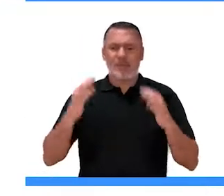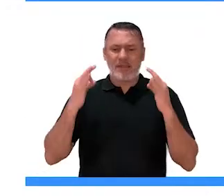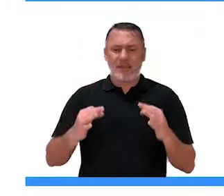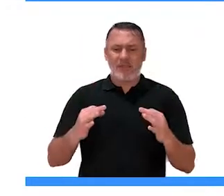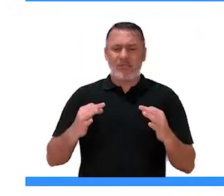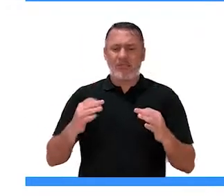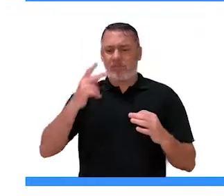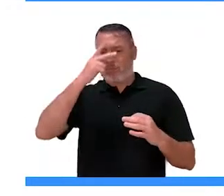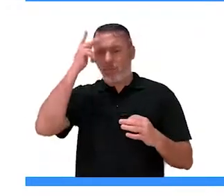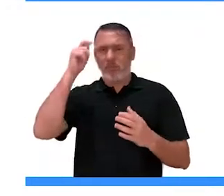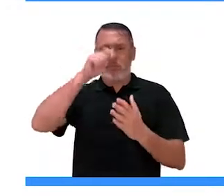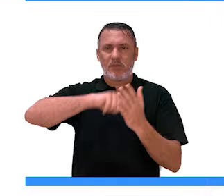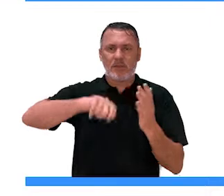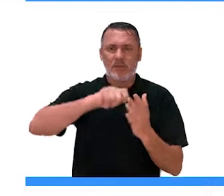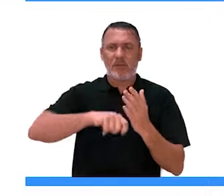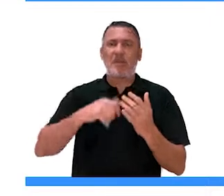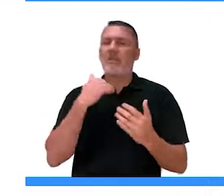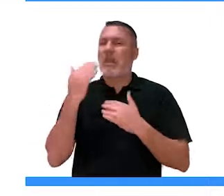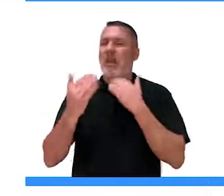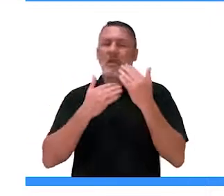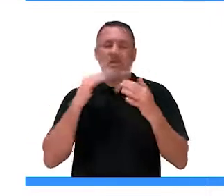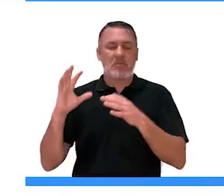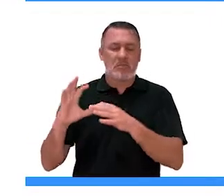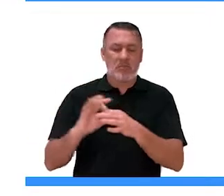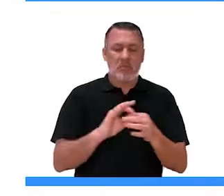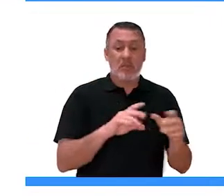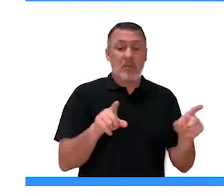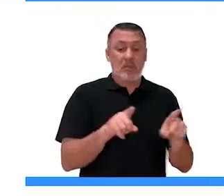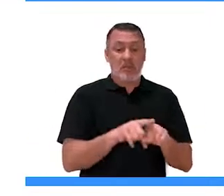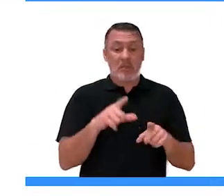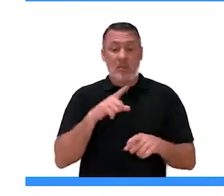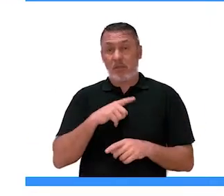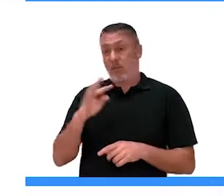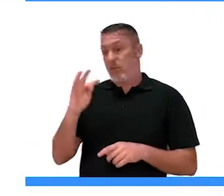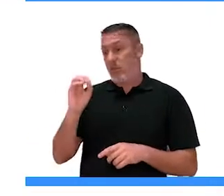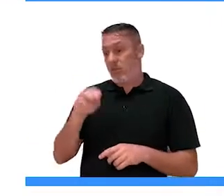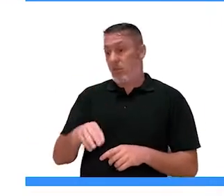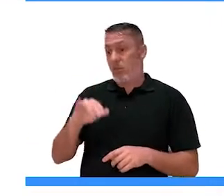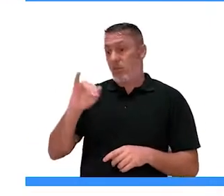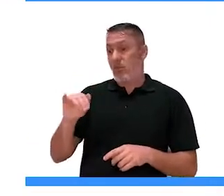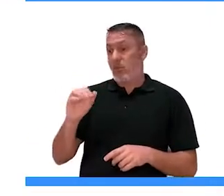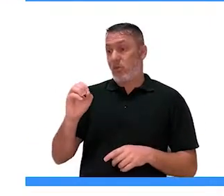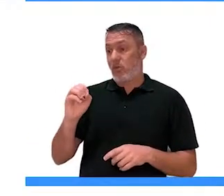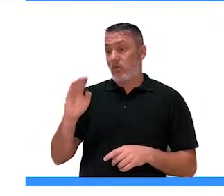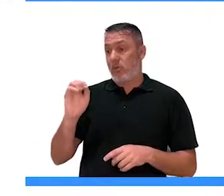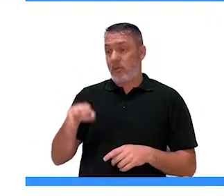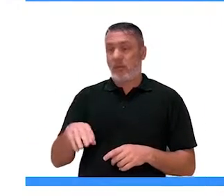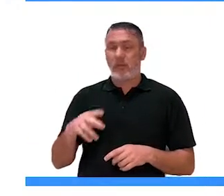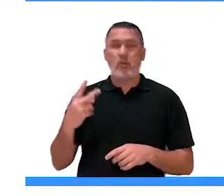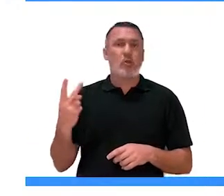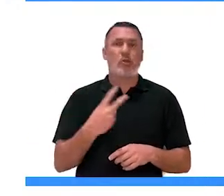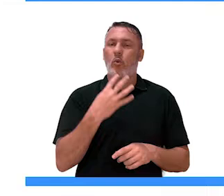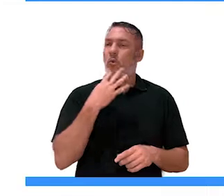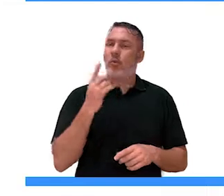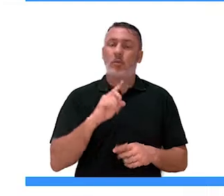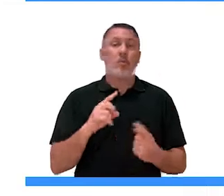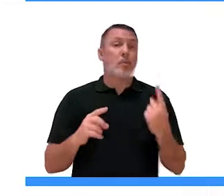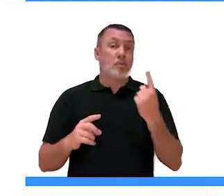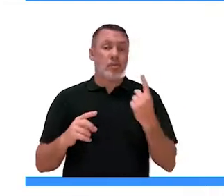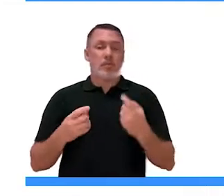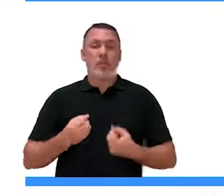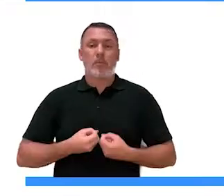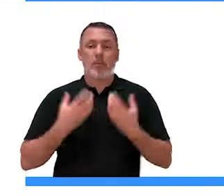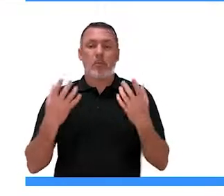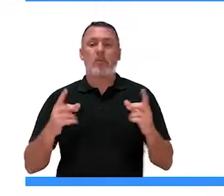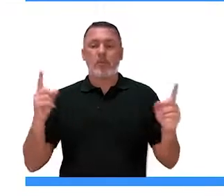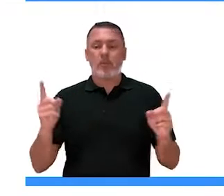lema antigo, nada vem do nada. Para ninguém, nem mesmo para Tom Jobim, 2 fontes são razoavelmente conhecidas. A primeira é